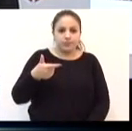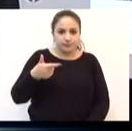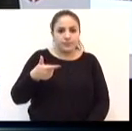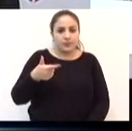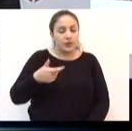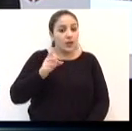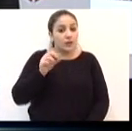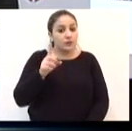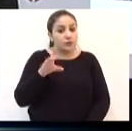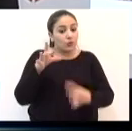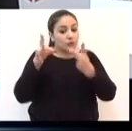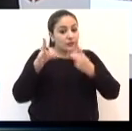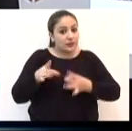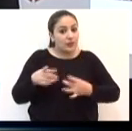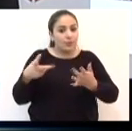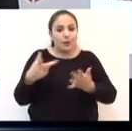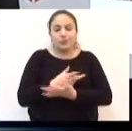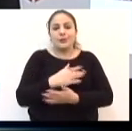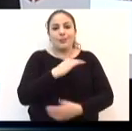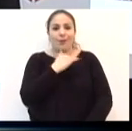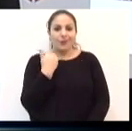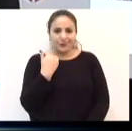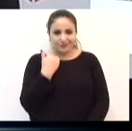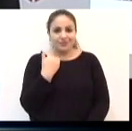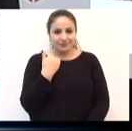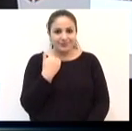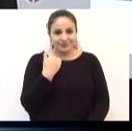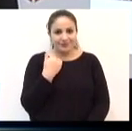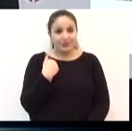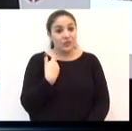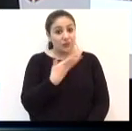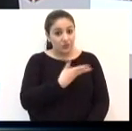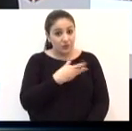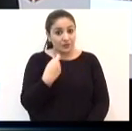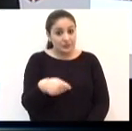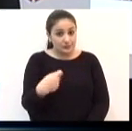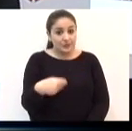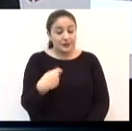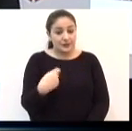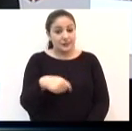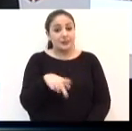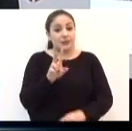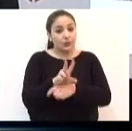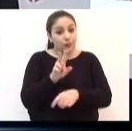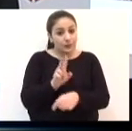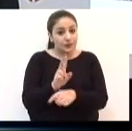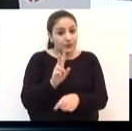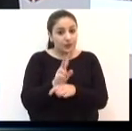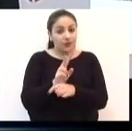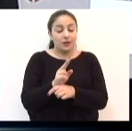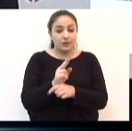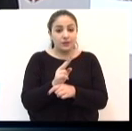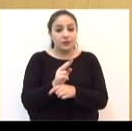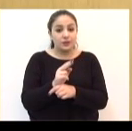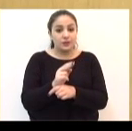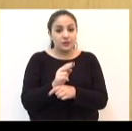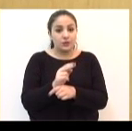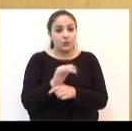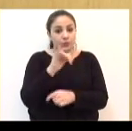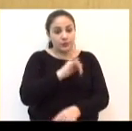um detalhe, às vezes, por um latrocínio. Então, nós temos que tratar tudo isso daí com suma